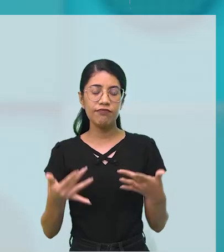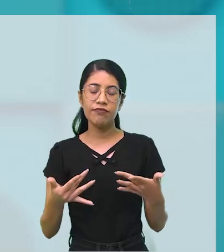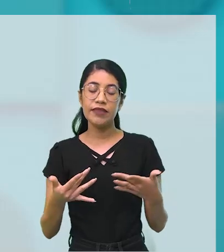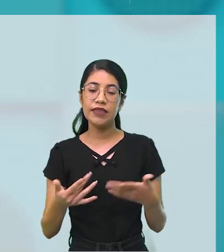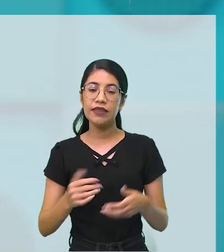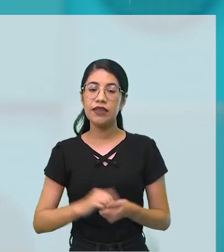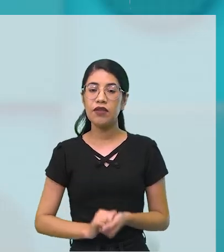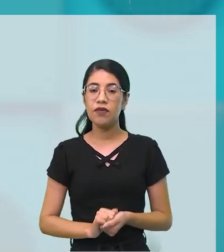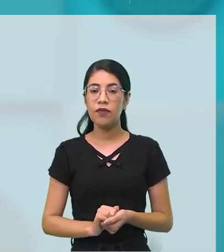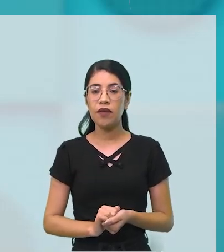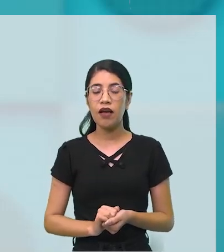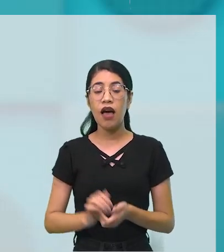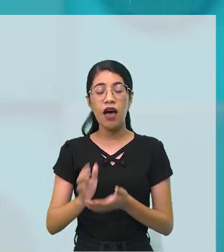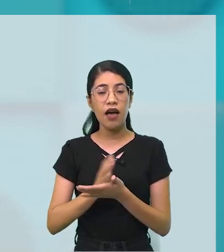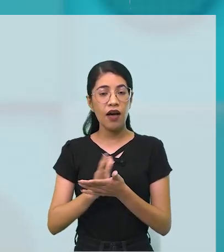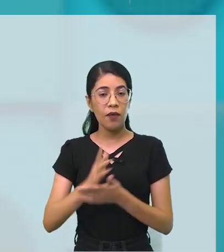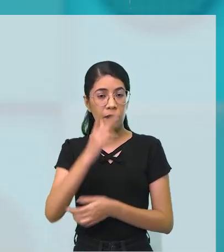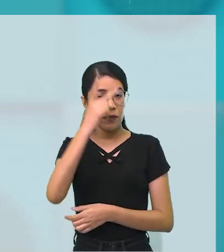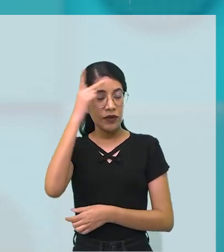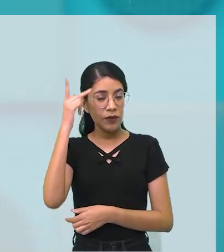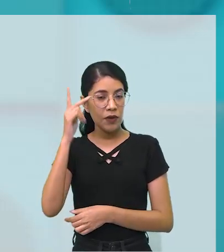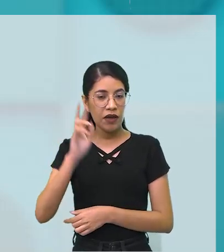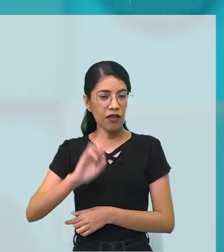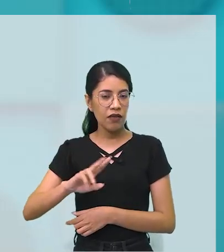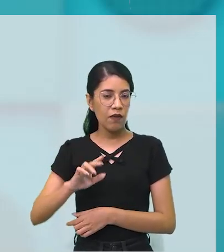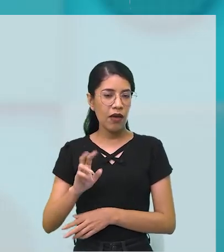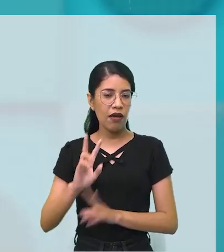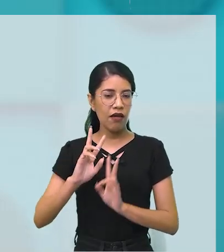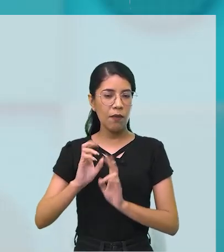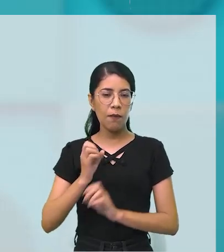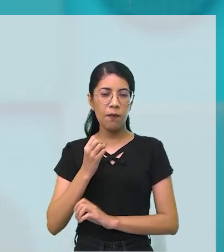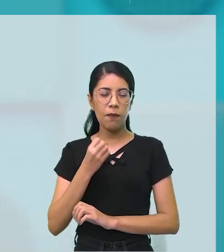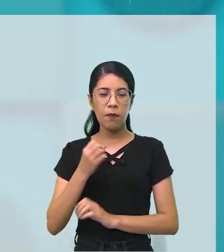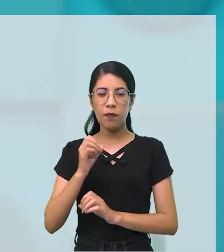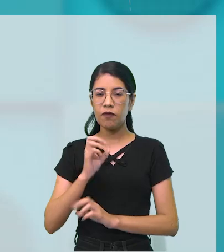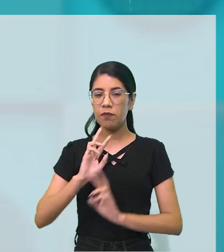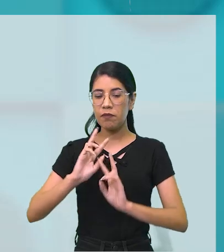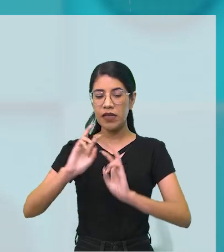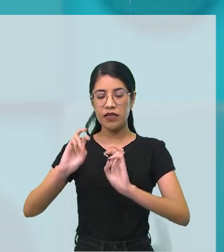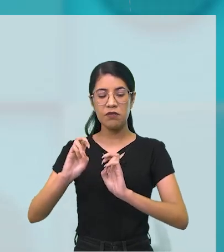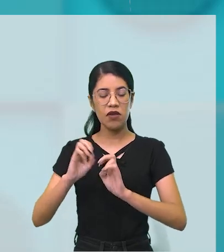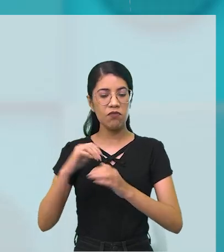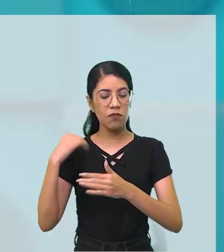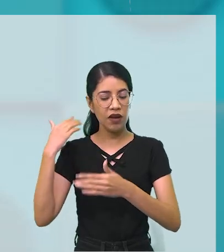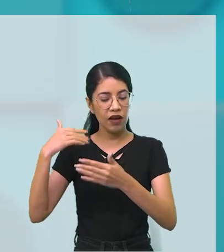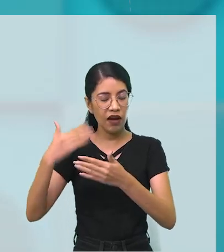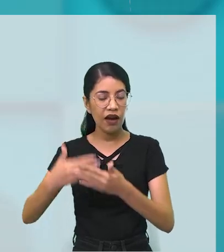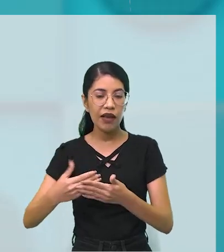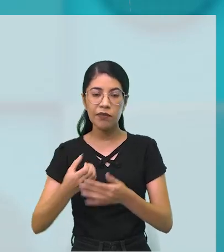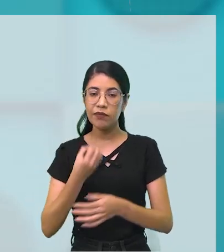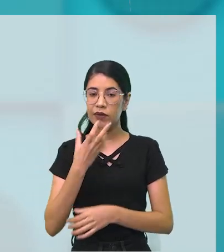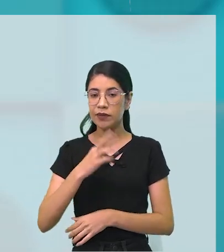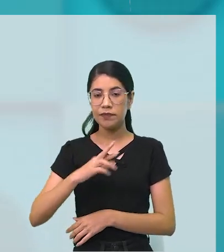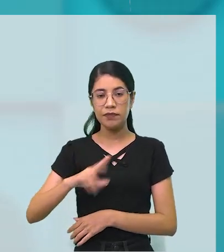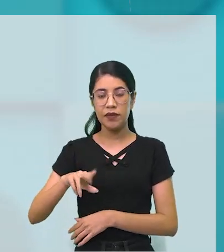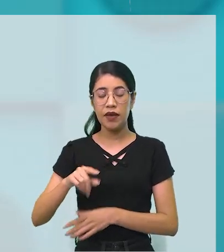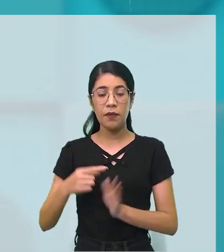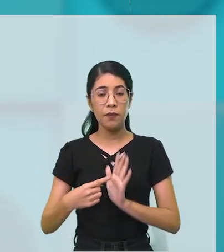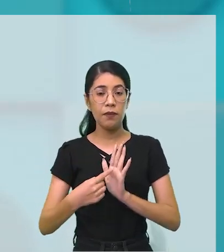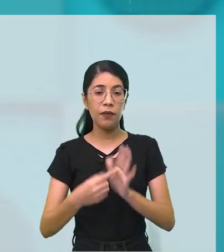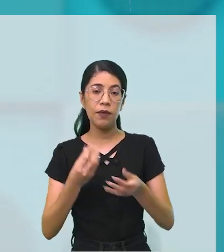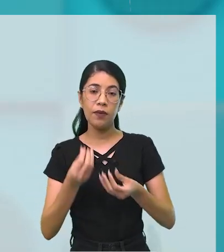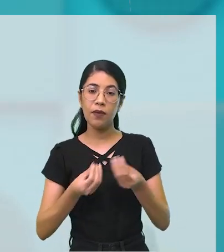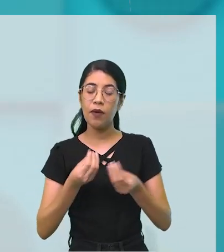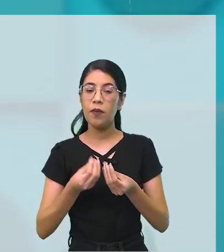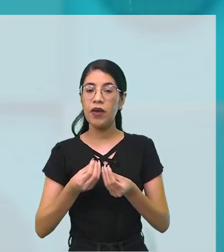é fácil para algumas pessoas perceber essas mudanças do tempo, né? Mostrando que agora você não